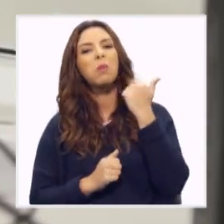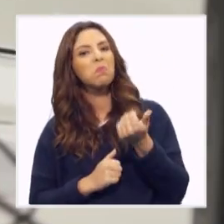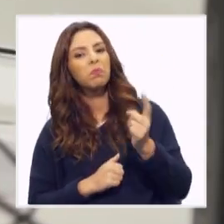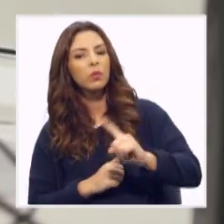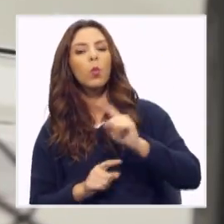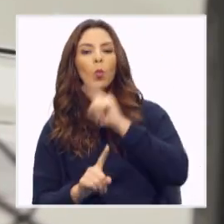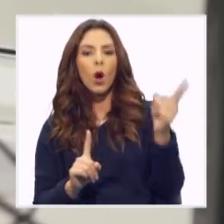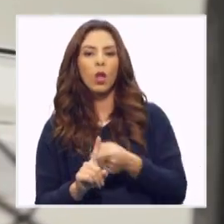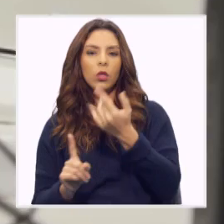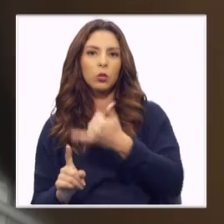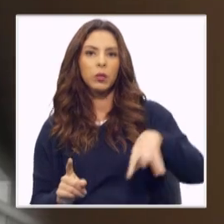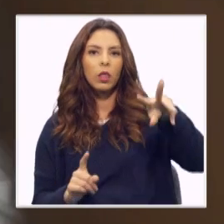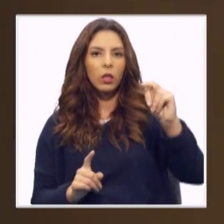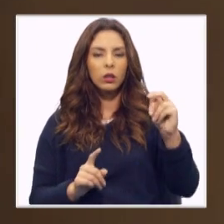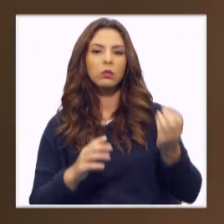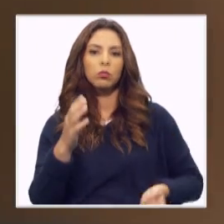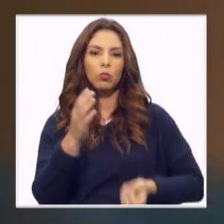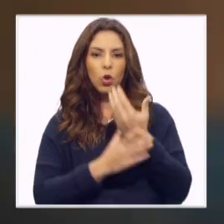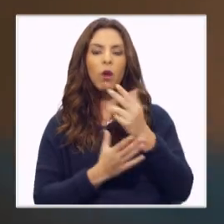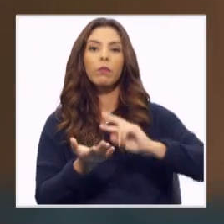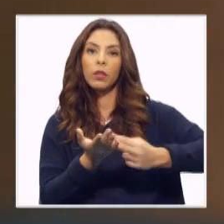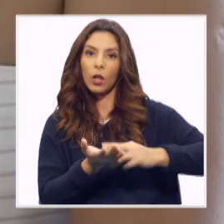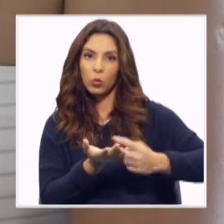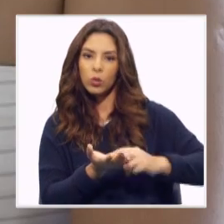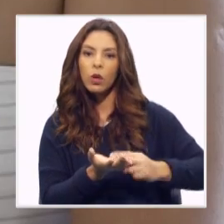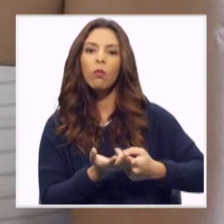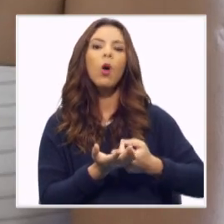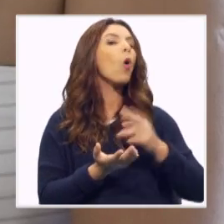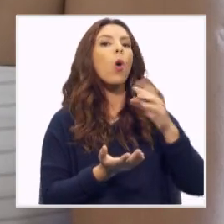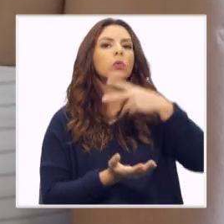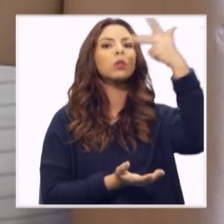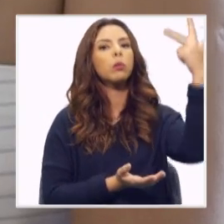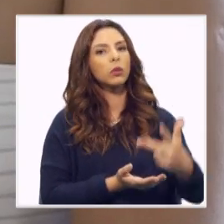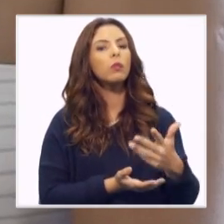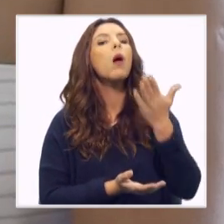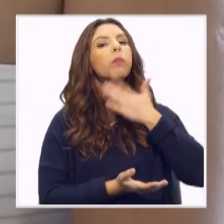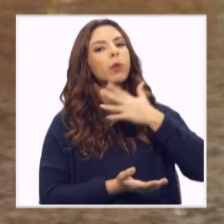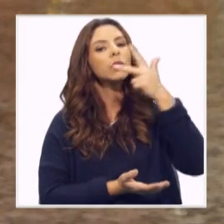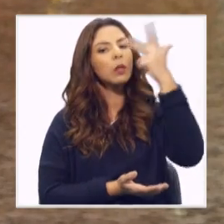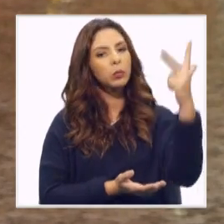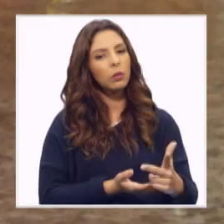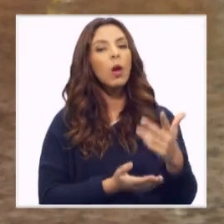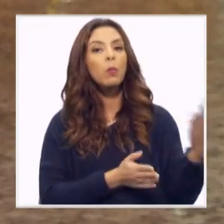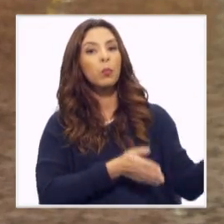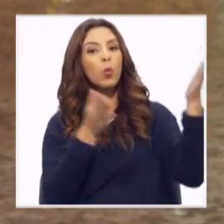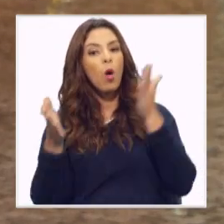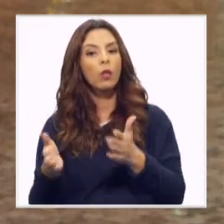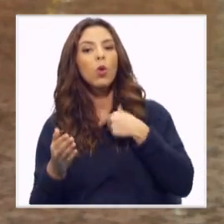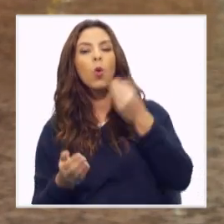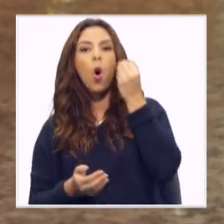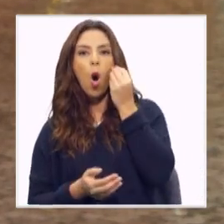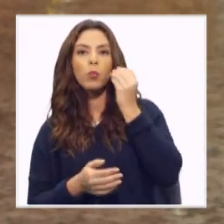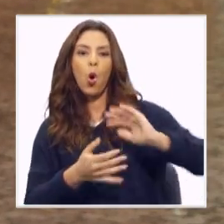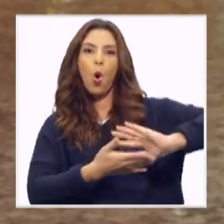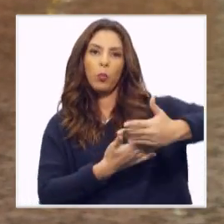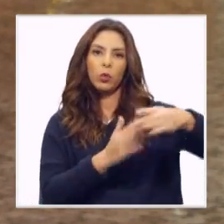Unbabel foi fundada em 2013 e oferece aos seus clientes traduções infalíveis ou quase infalíveis. Como é que é possível? Por um